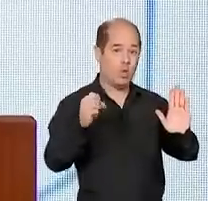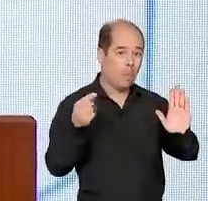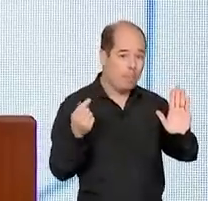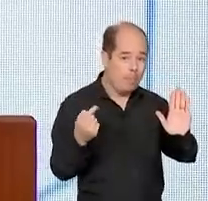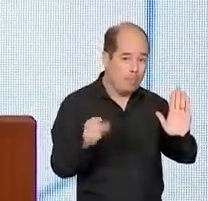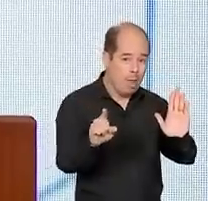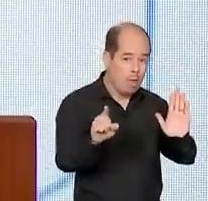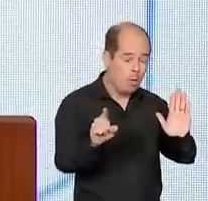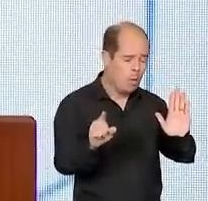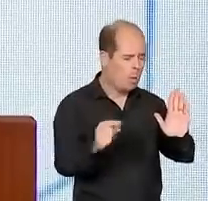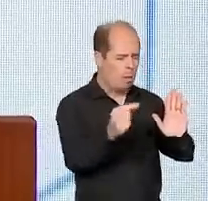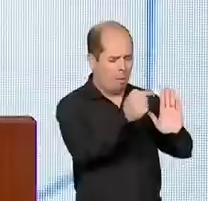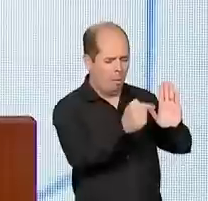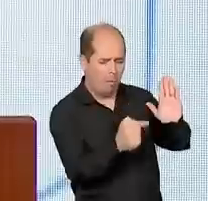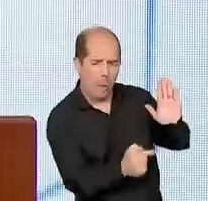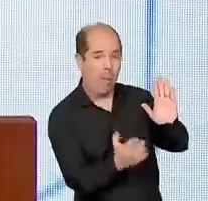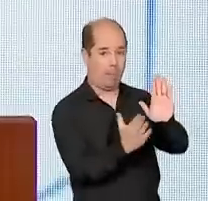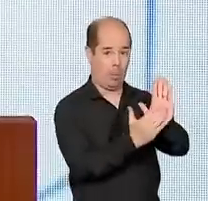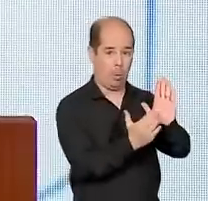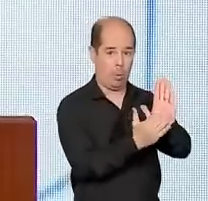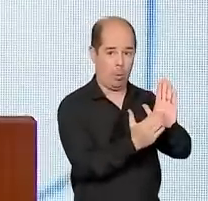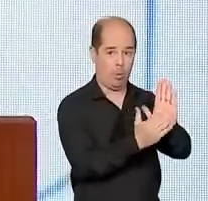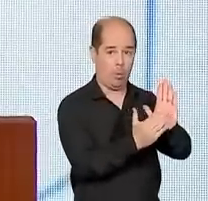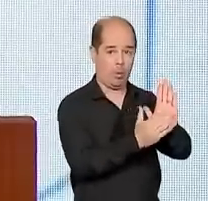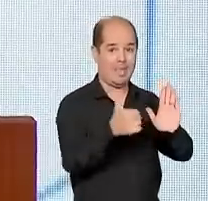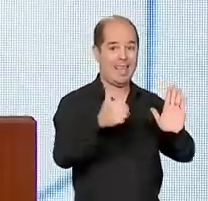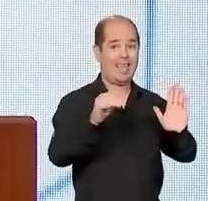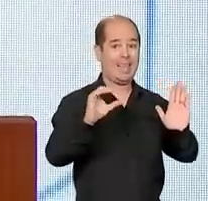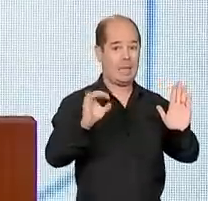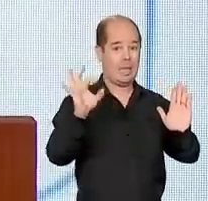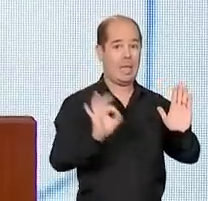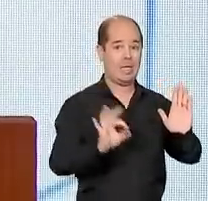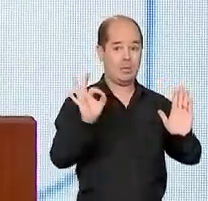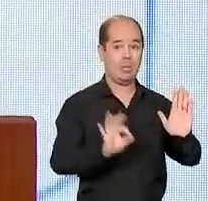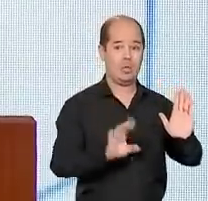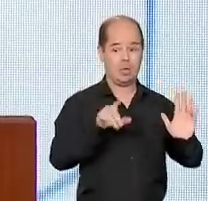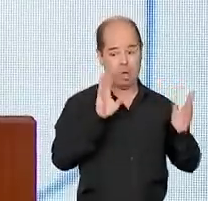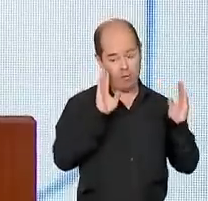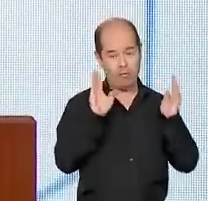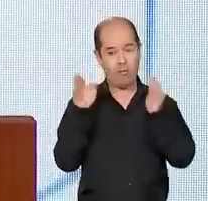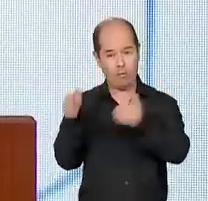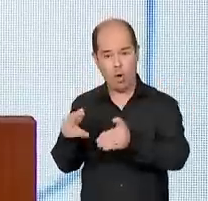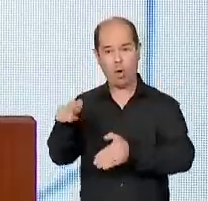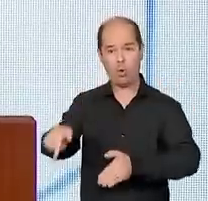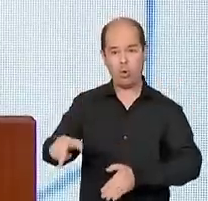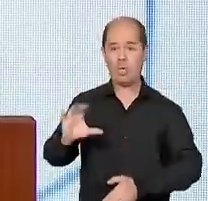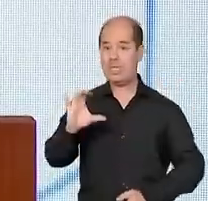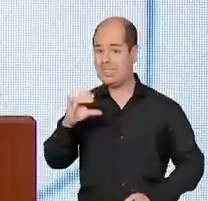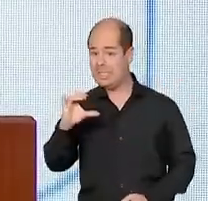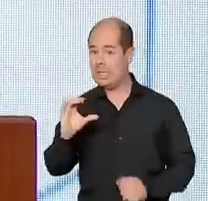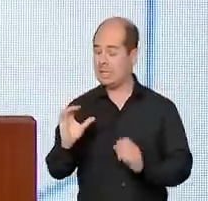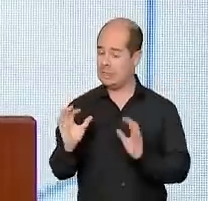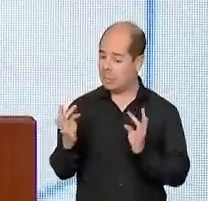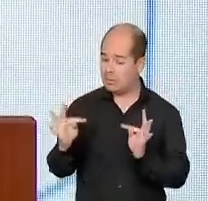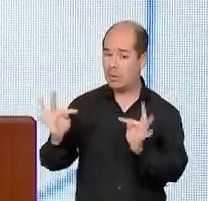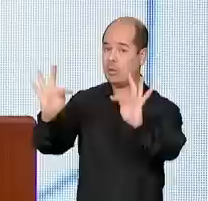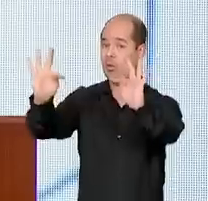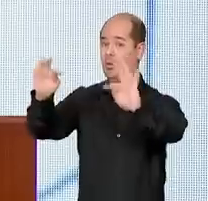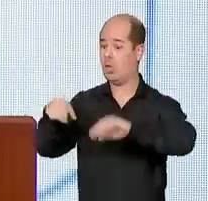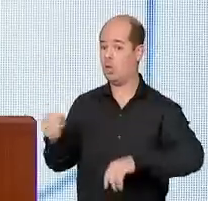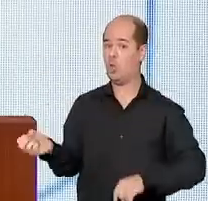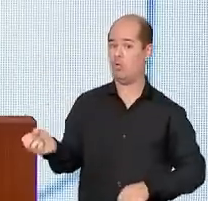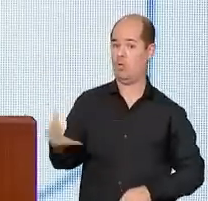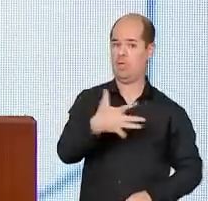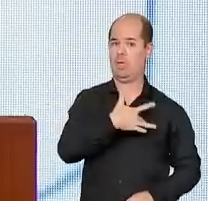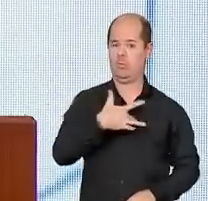de 10% diz respeito às políticas da ciência, tecnologia, inovação em saúde